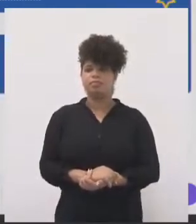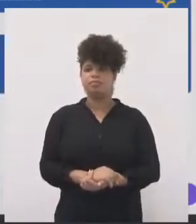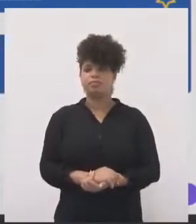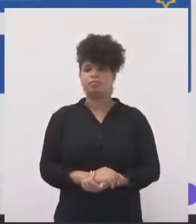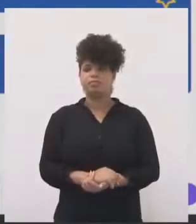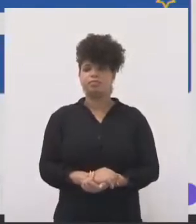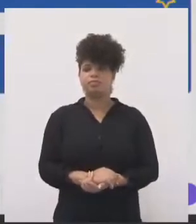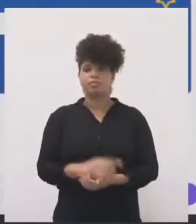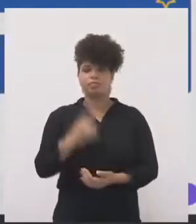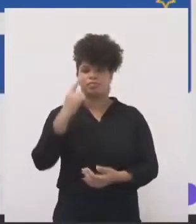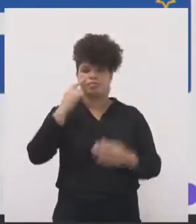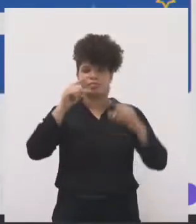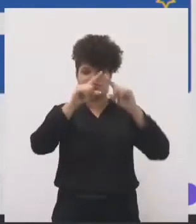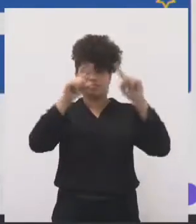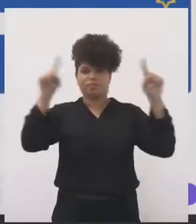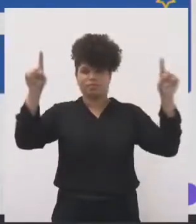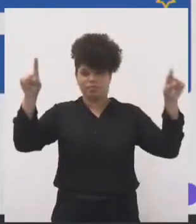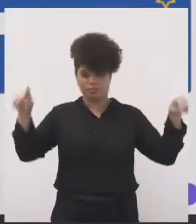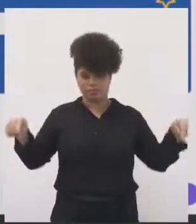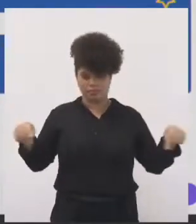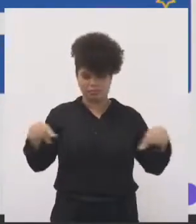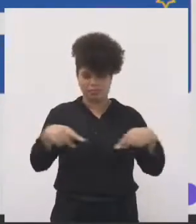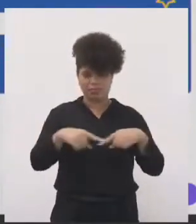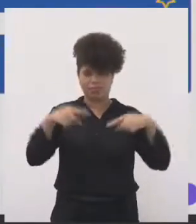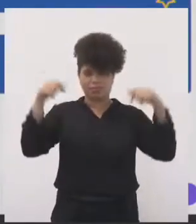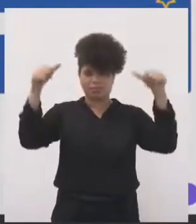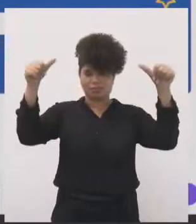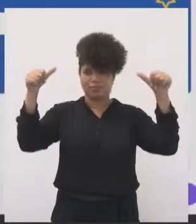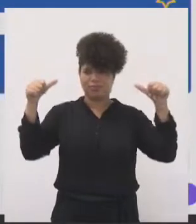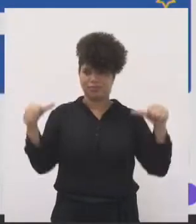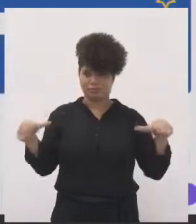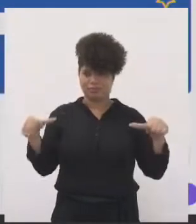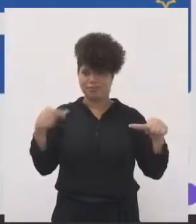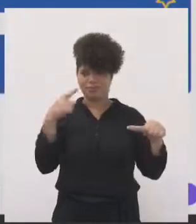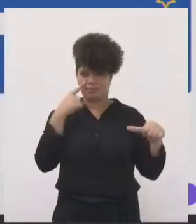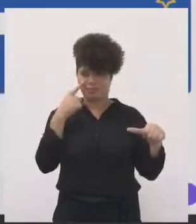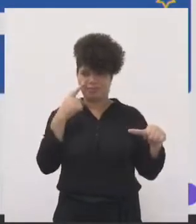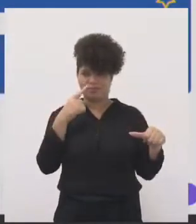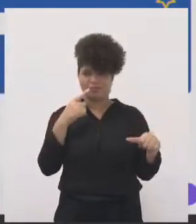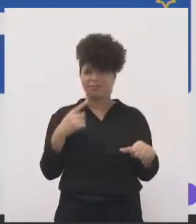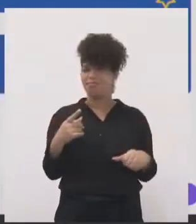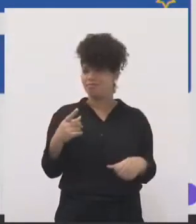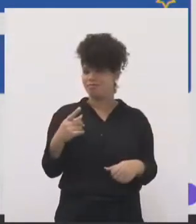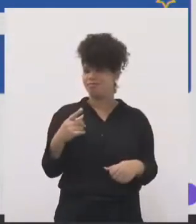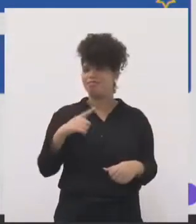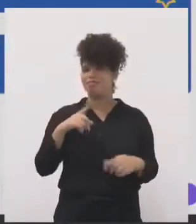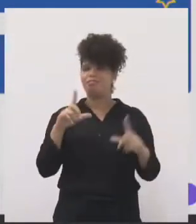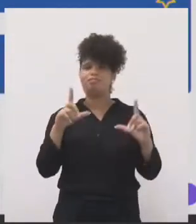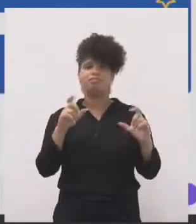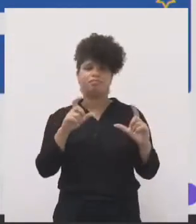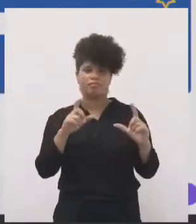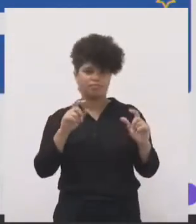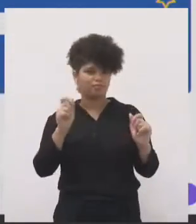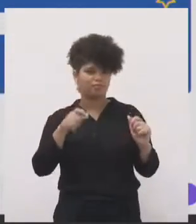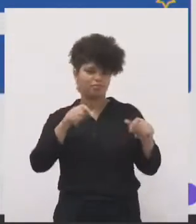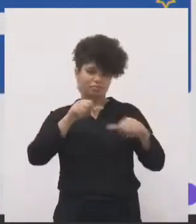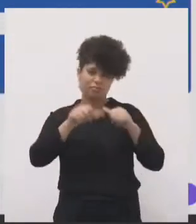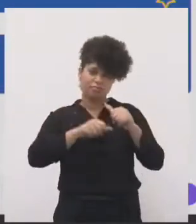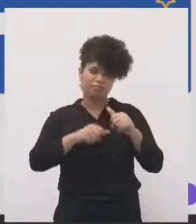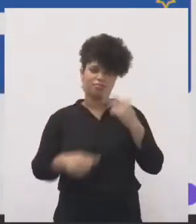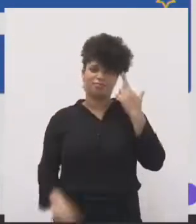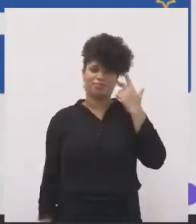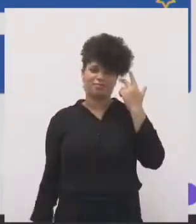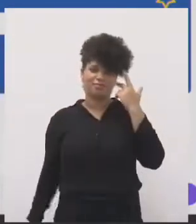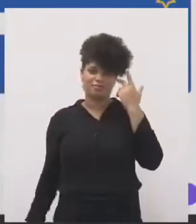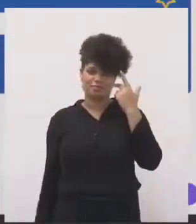Esse banner que está aparecendo aqui, que dá aquela cara da sala, ele também é totalmente personalizável.